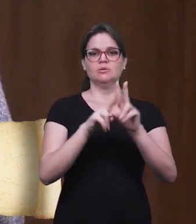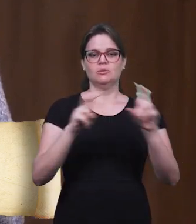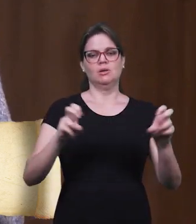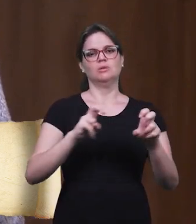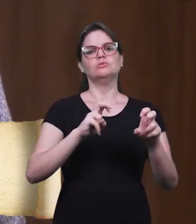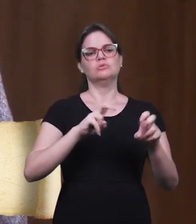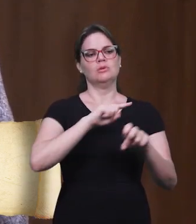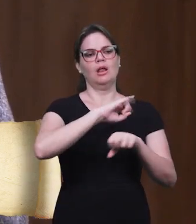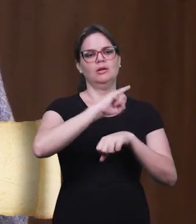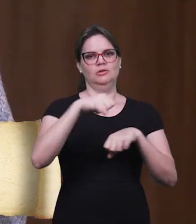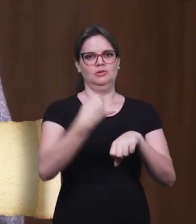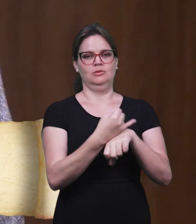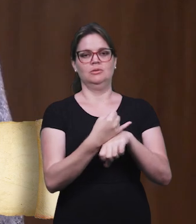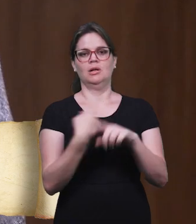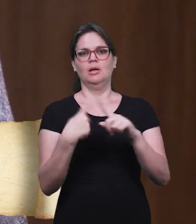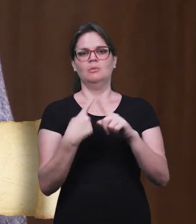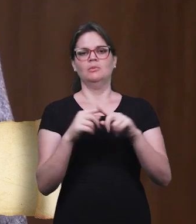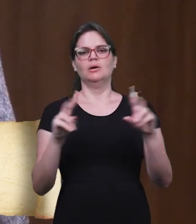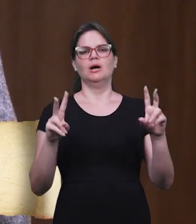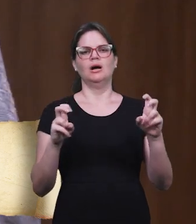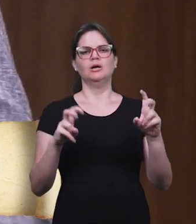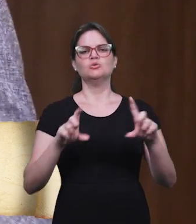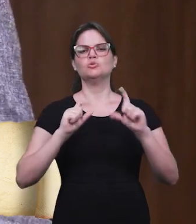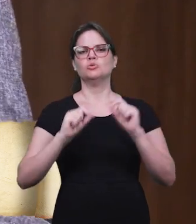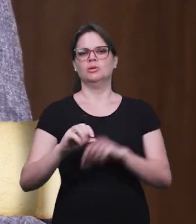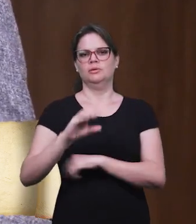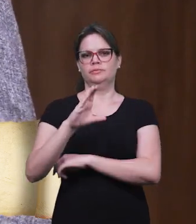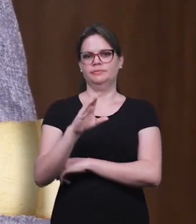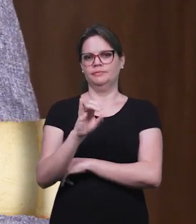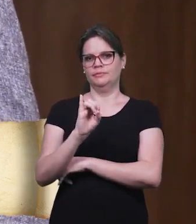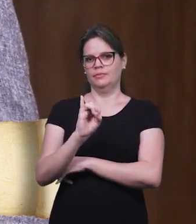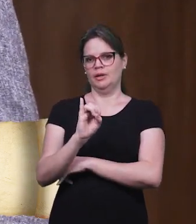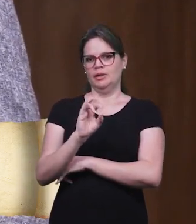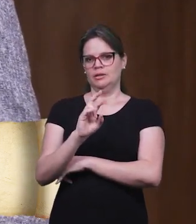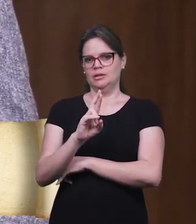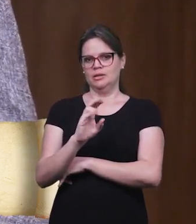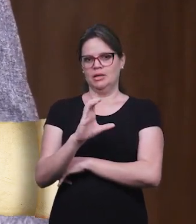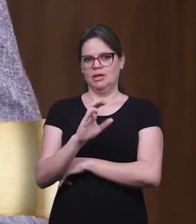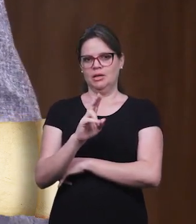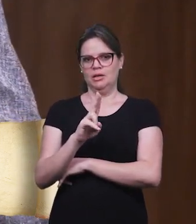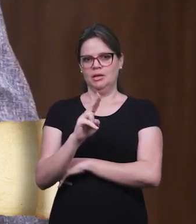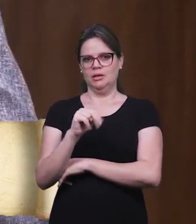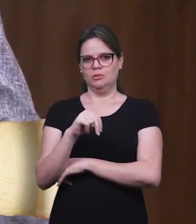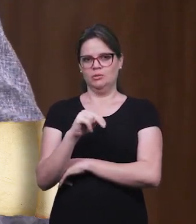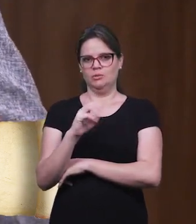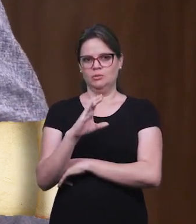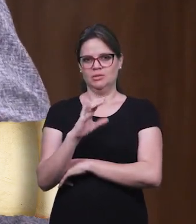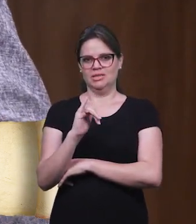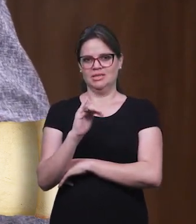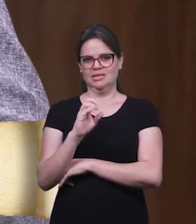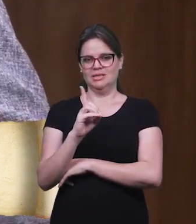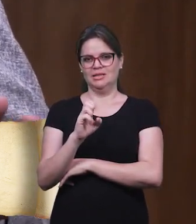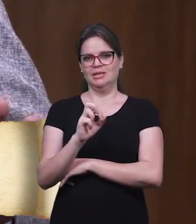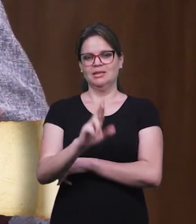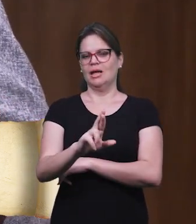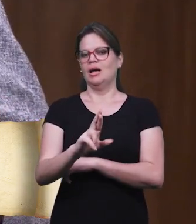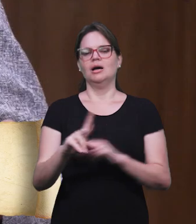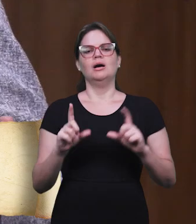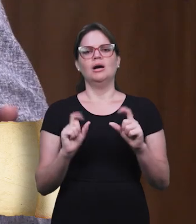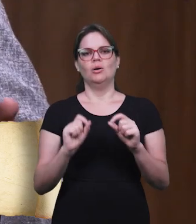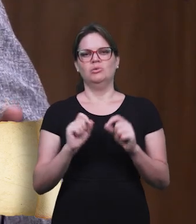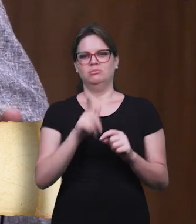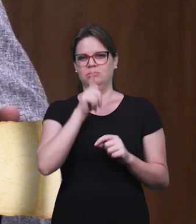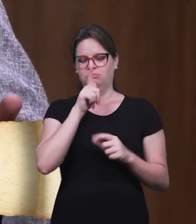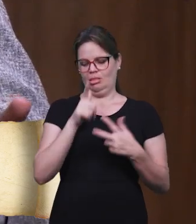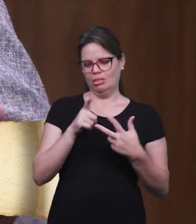se convertessem, não é? Quando aceitassem ao Senhor Jesus Cristo. Se os judeus quisessem